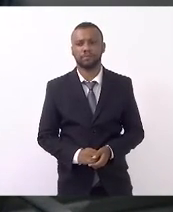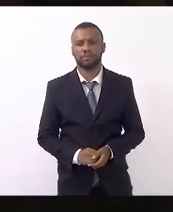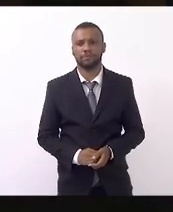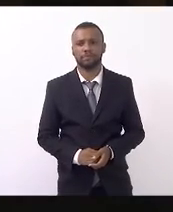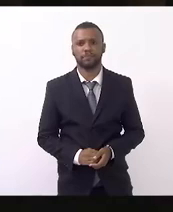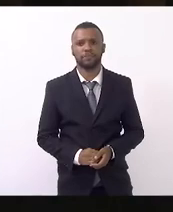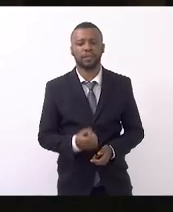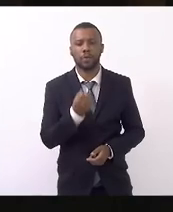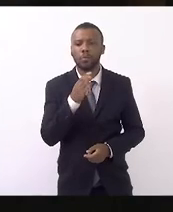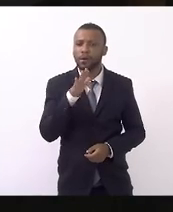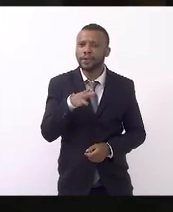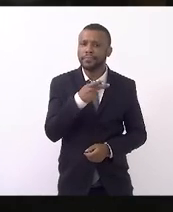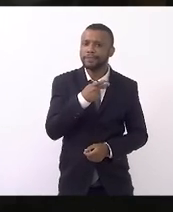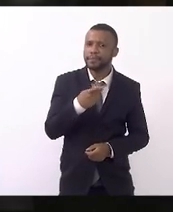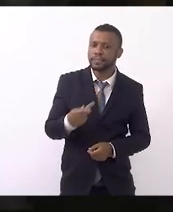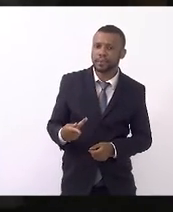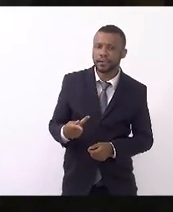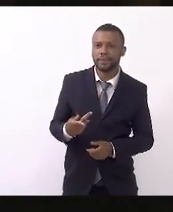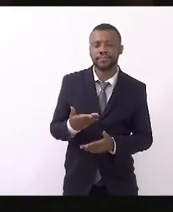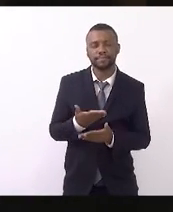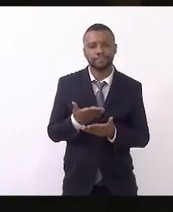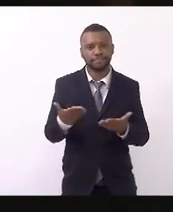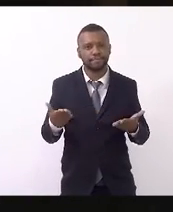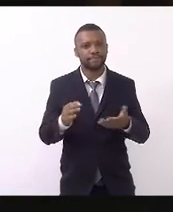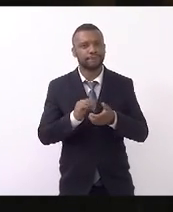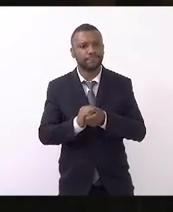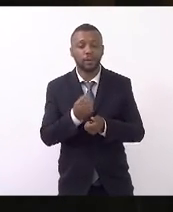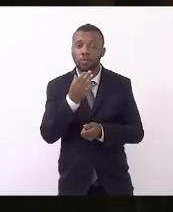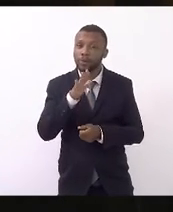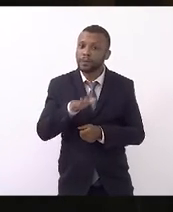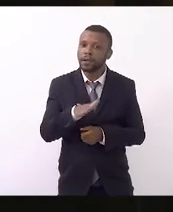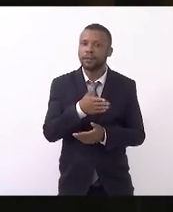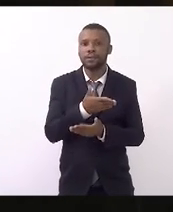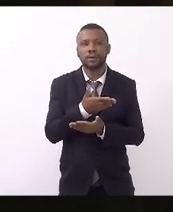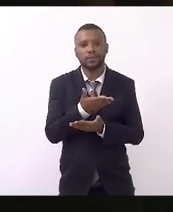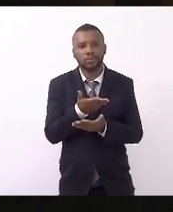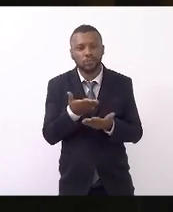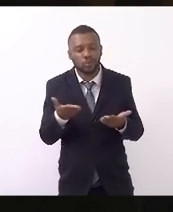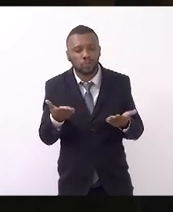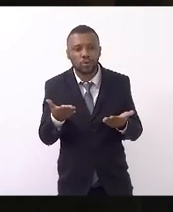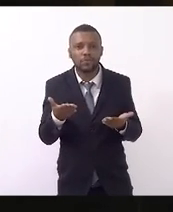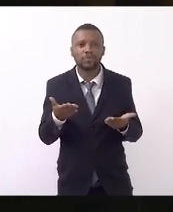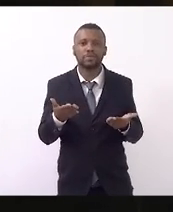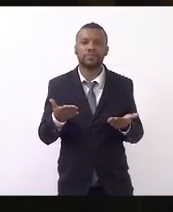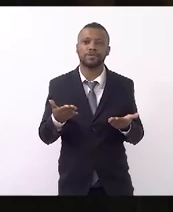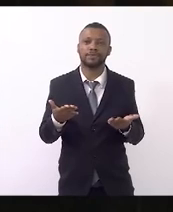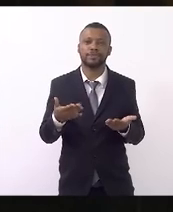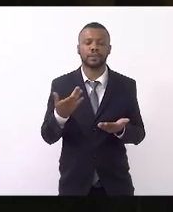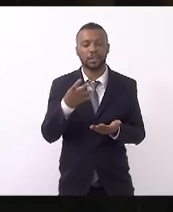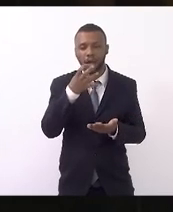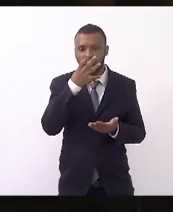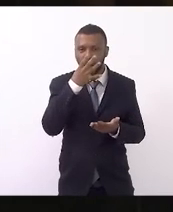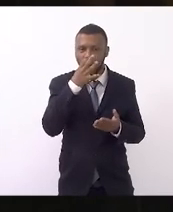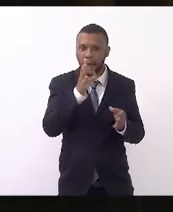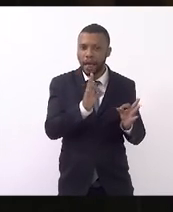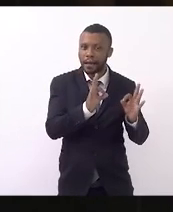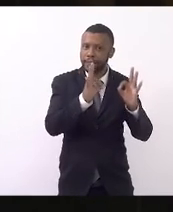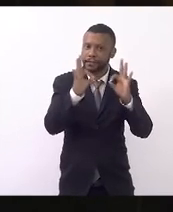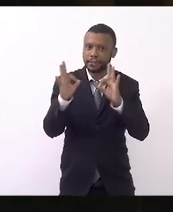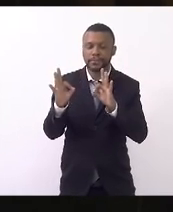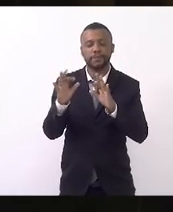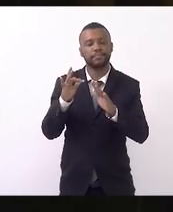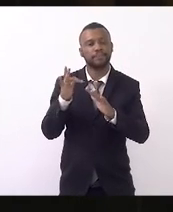Boa tarde, presidente. Boa tarde a todos que nos assistem pelas